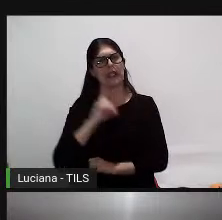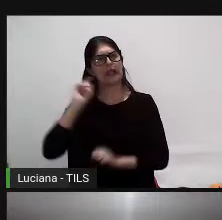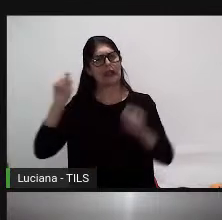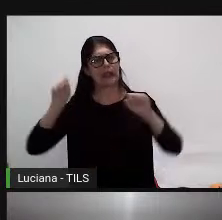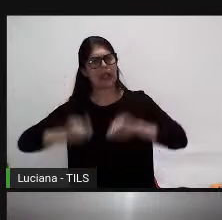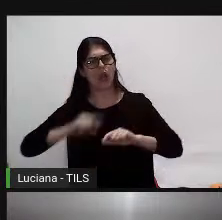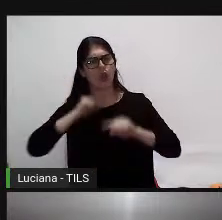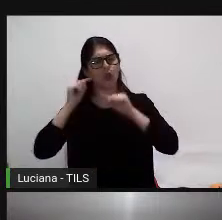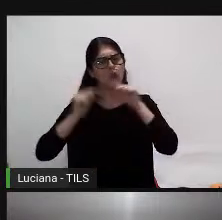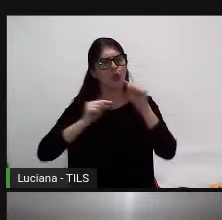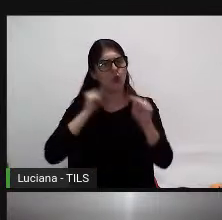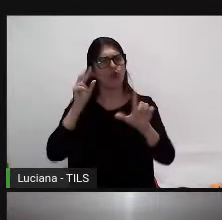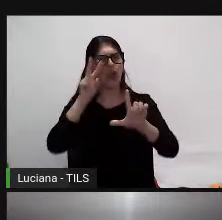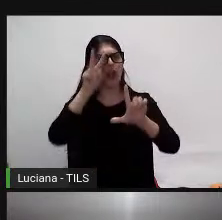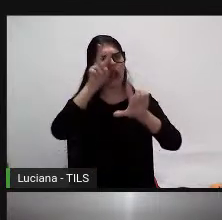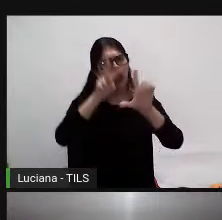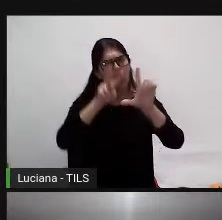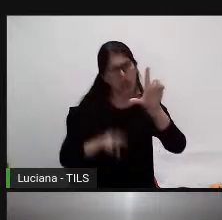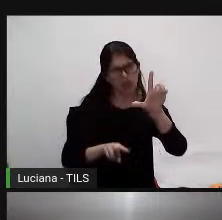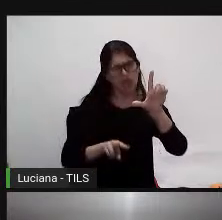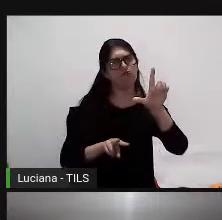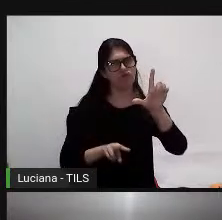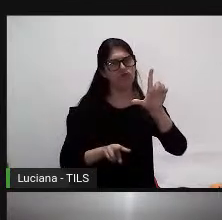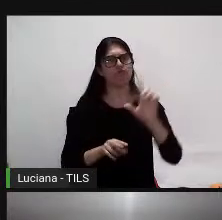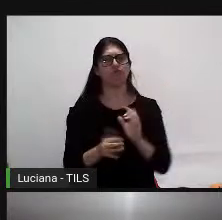irão surgir ao longo dessa caminhada